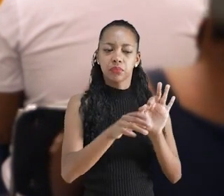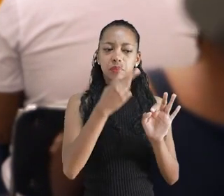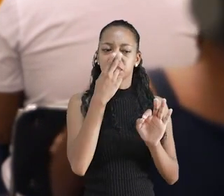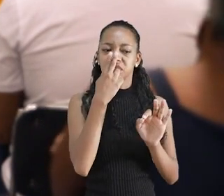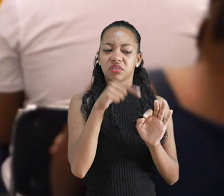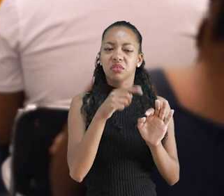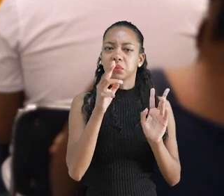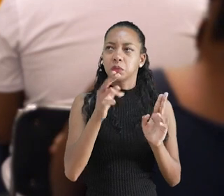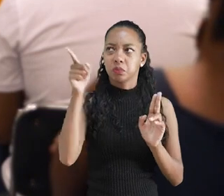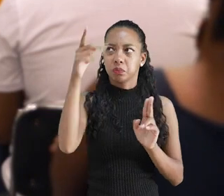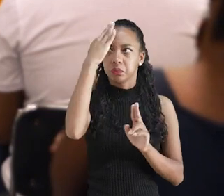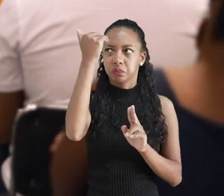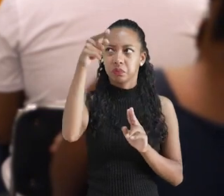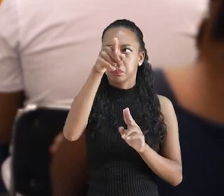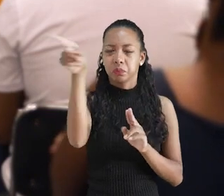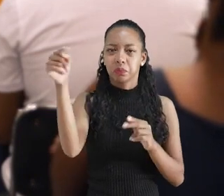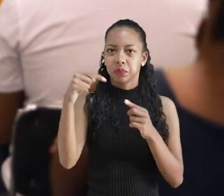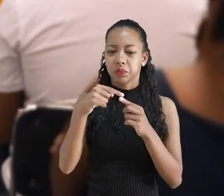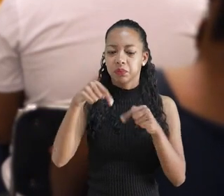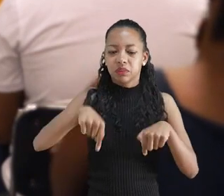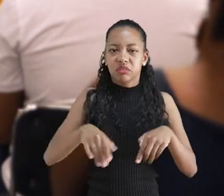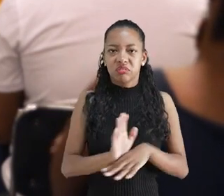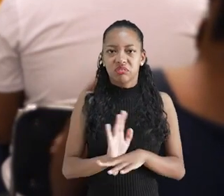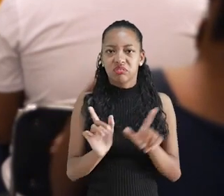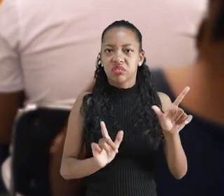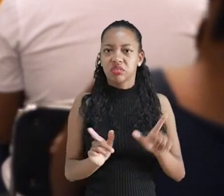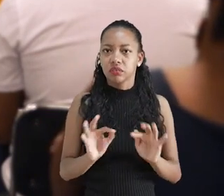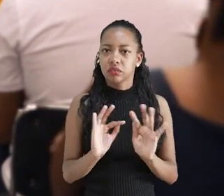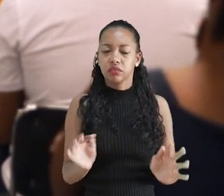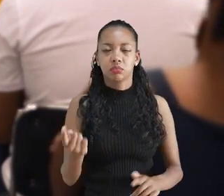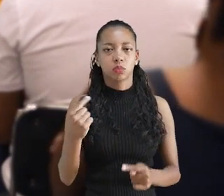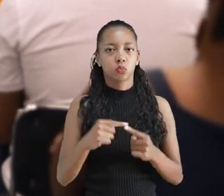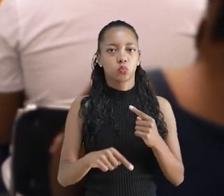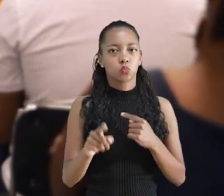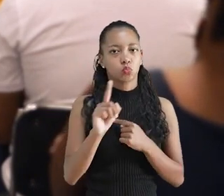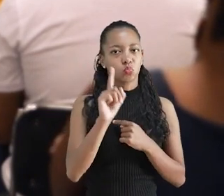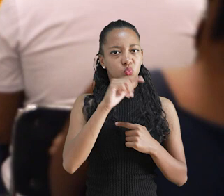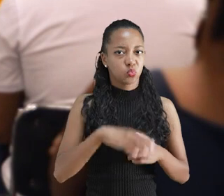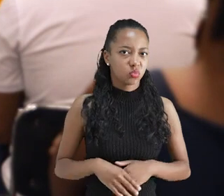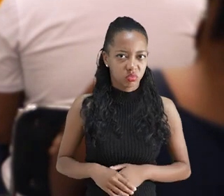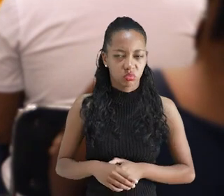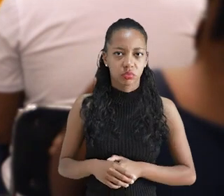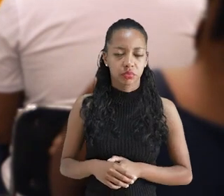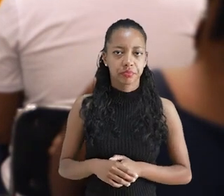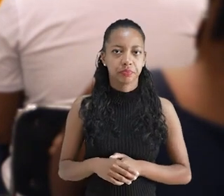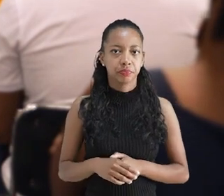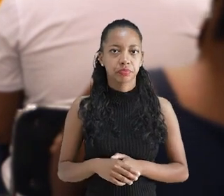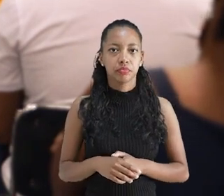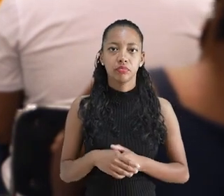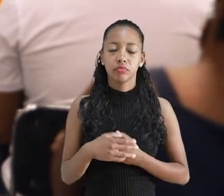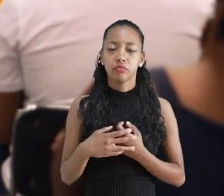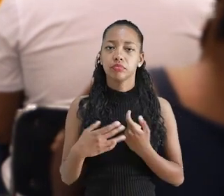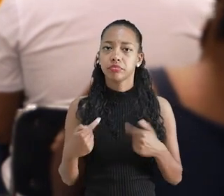questão da burocracia seja com a as coisas que esperam que a gente gere como produto final sendo que muitas vezes